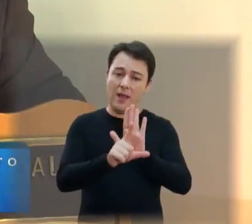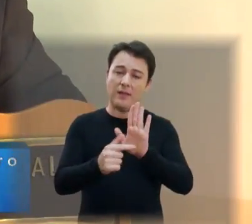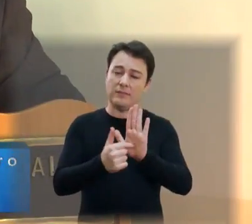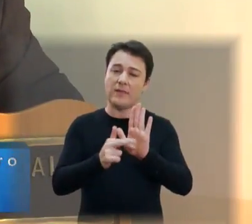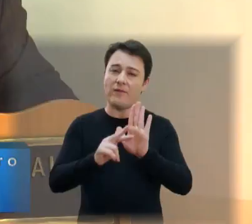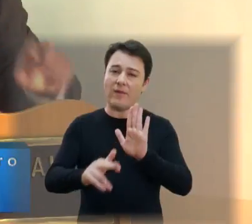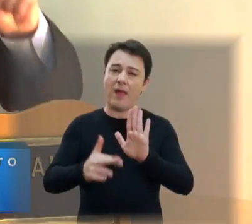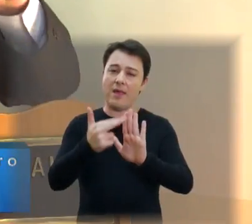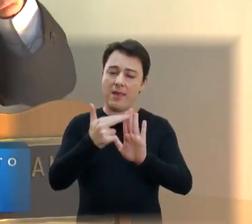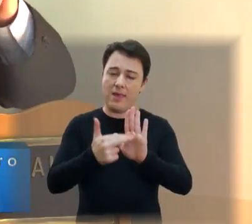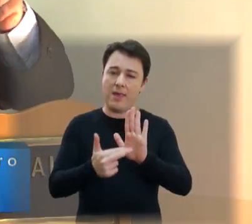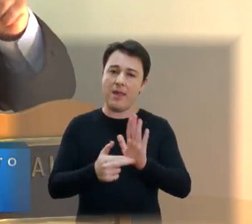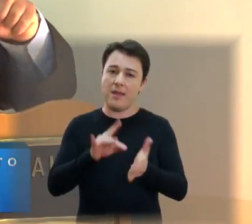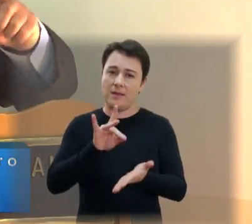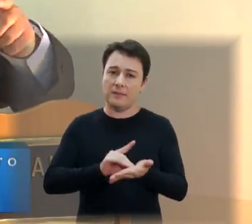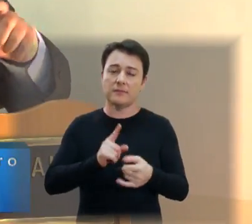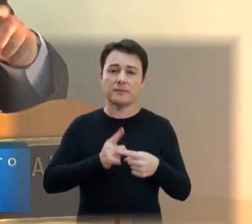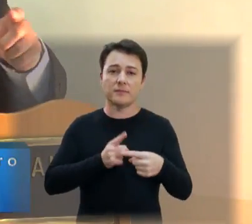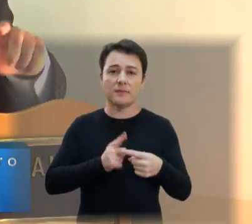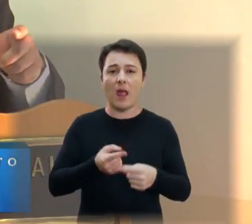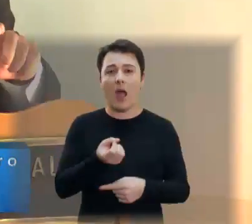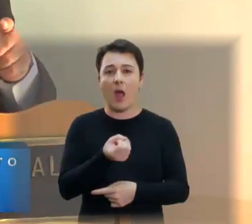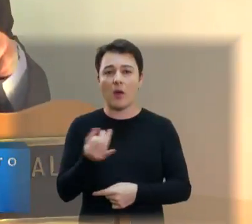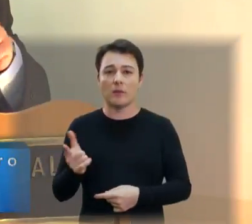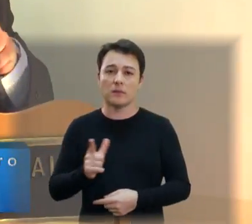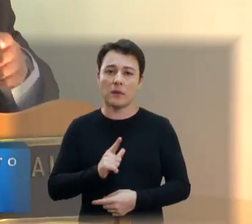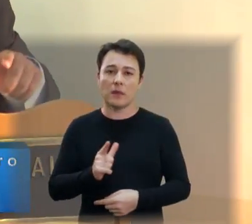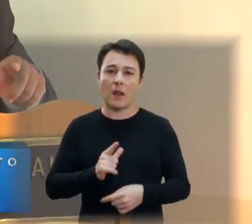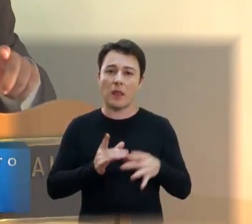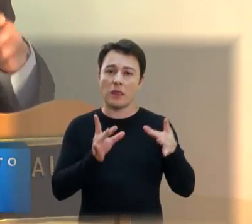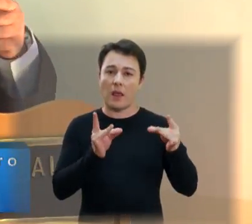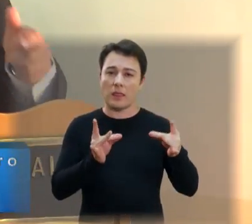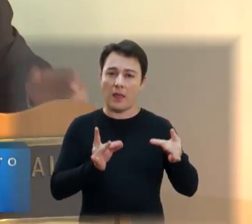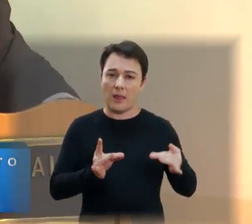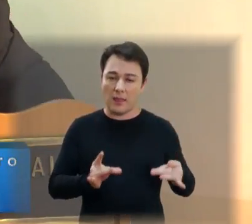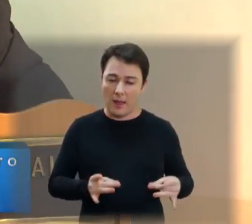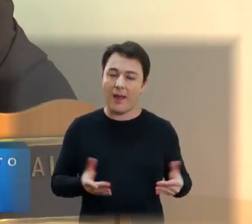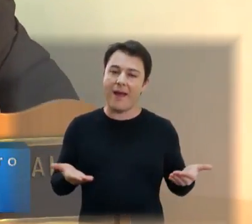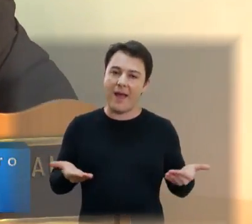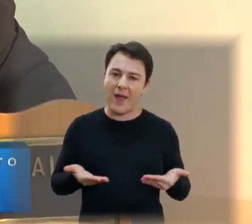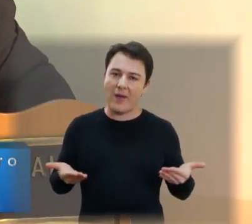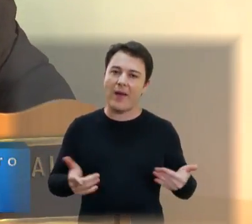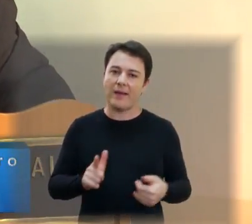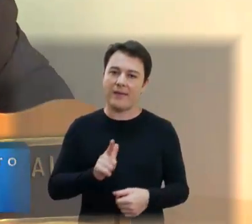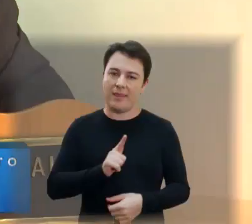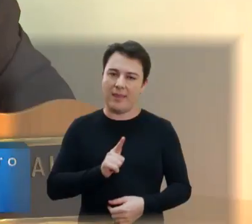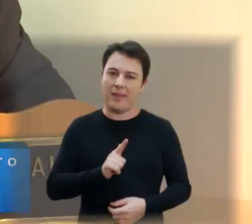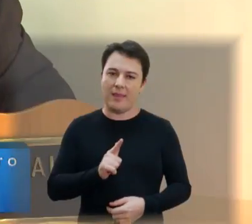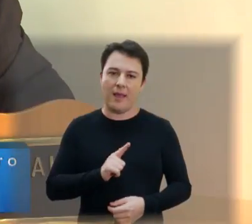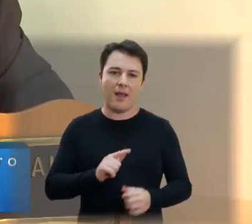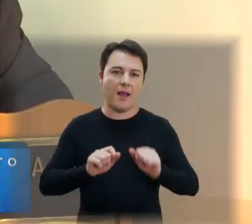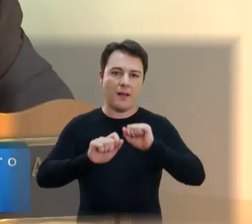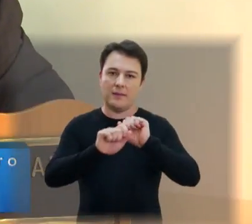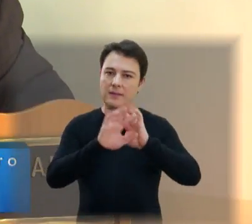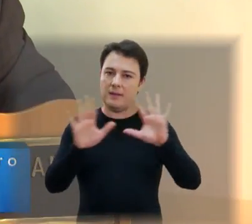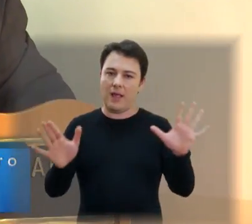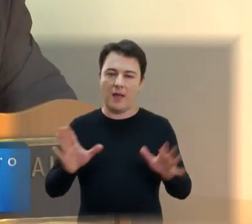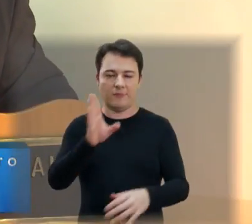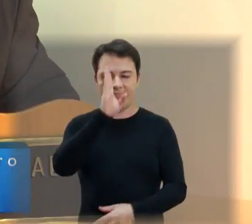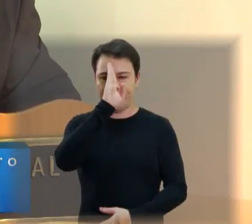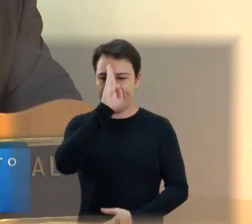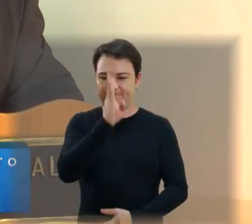aquelas pequenas... aqueles pequenos detalhes que davam um duplo entendimento no que